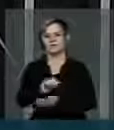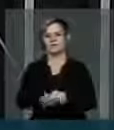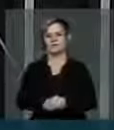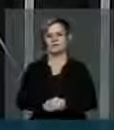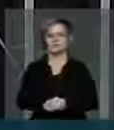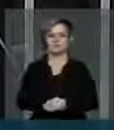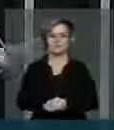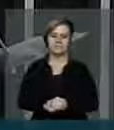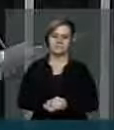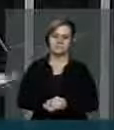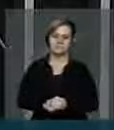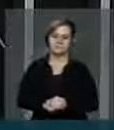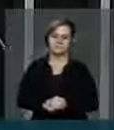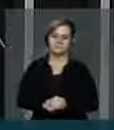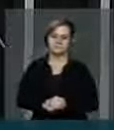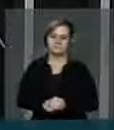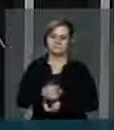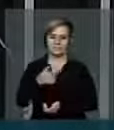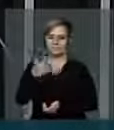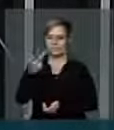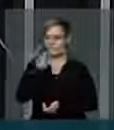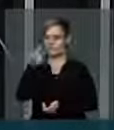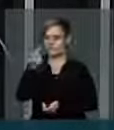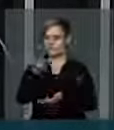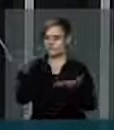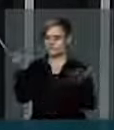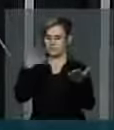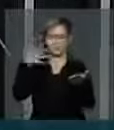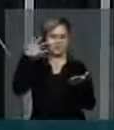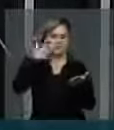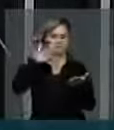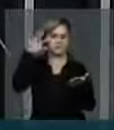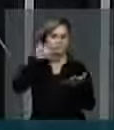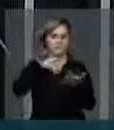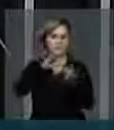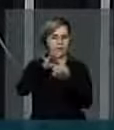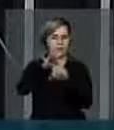Eu gostaria de fazer hoje meu pronunciamento,